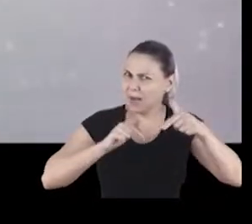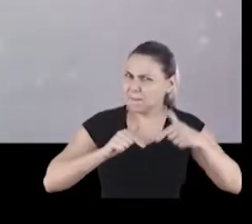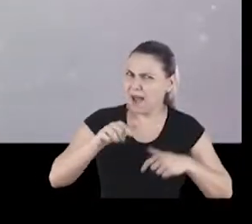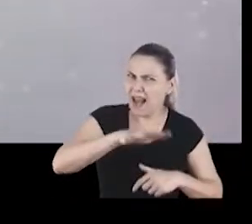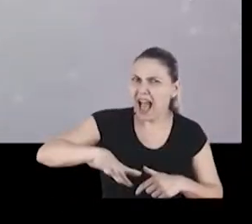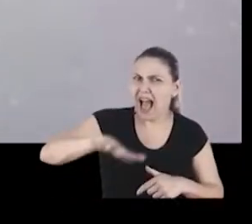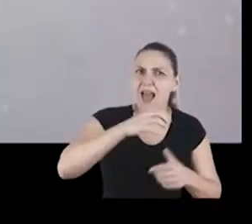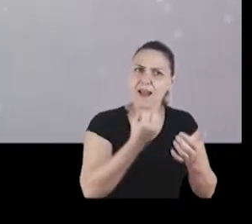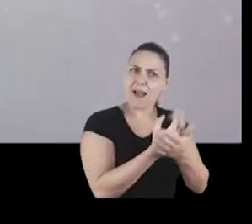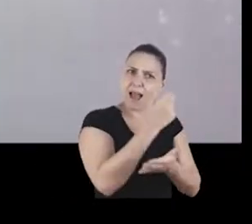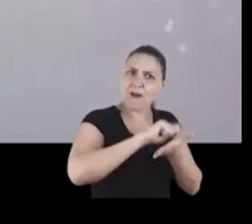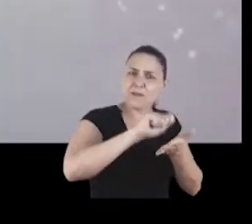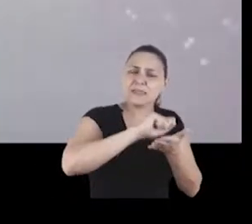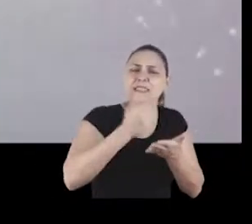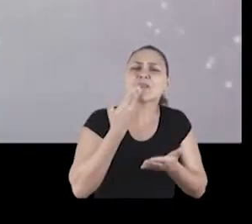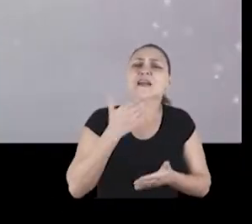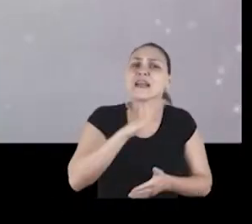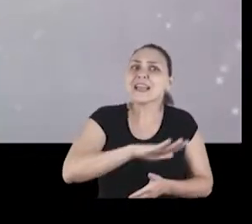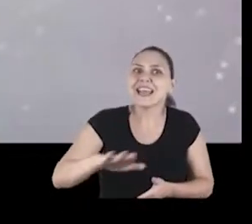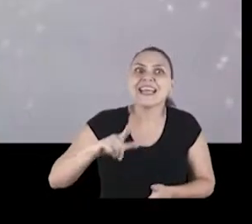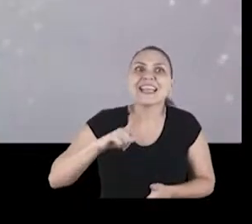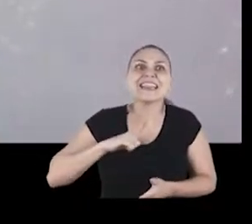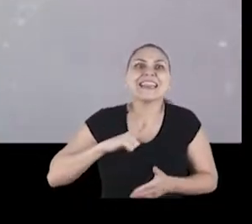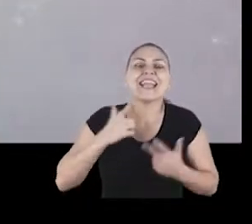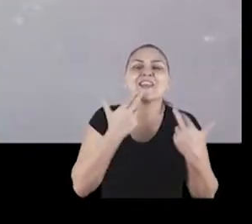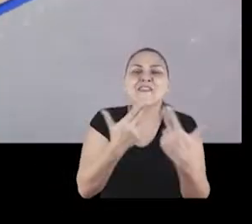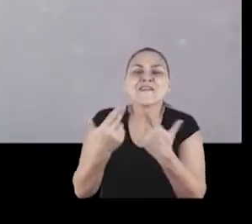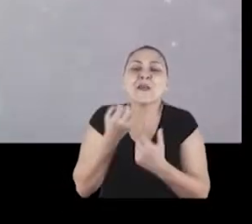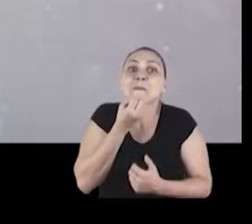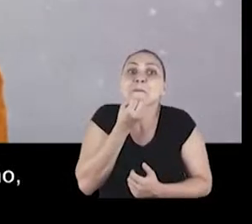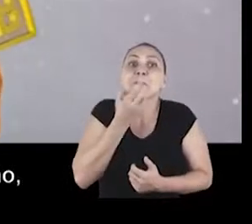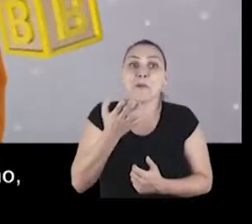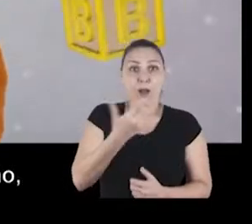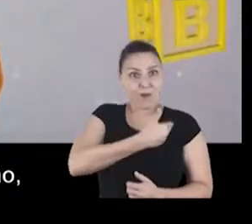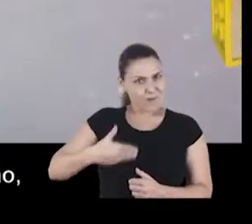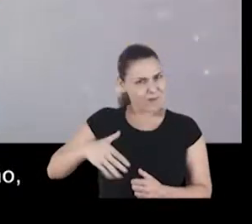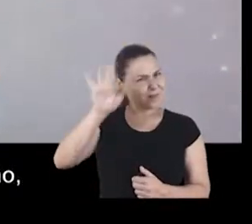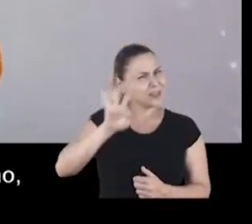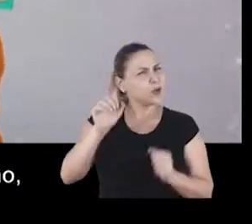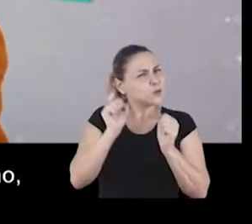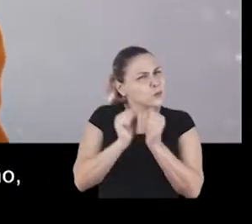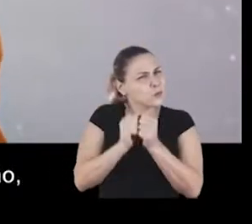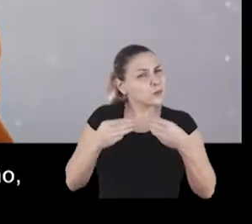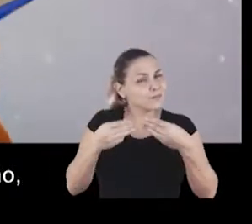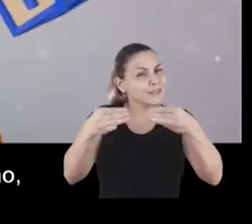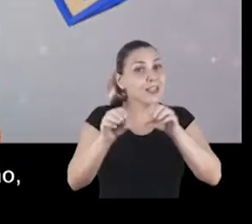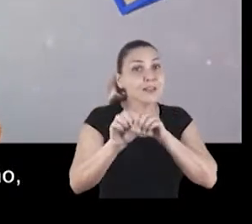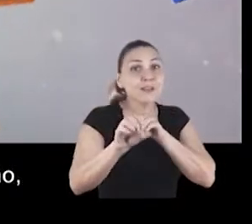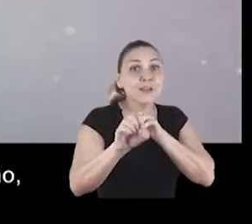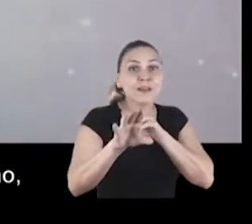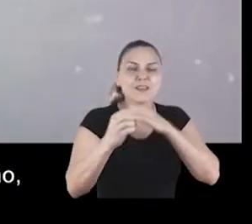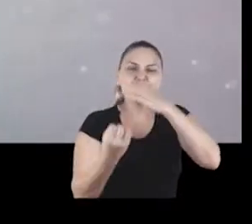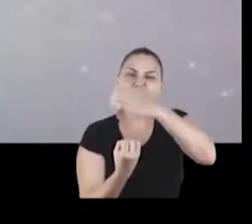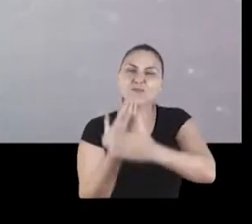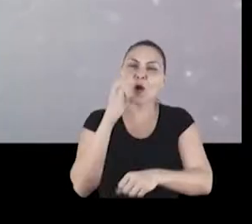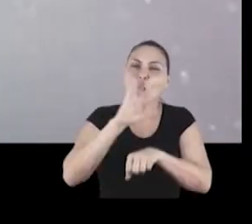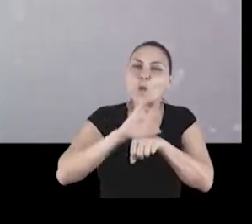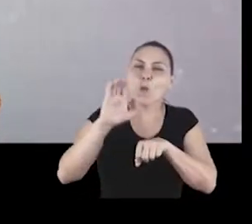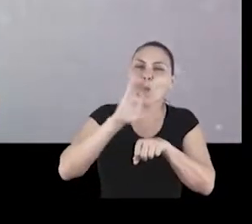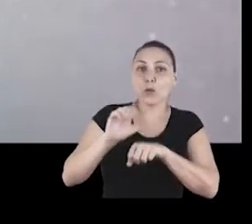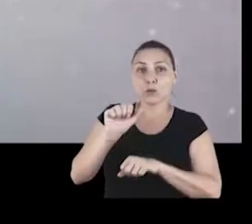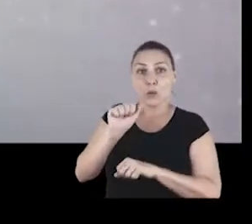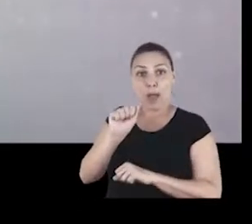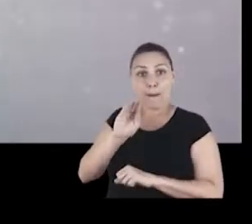Se você trabalha com alfabetização de crianças, tenho boas notícias. O governo federal, por meio do Ministério da Educação,